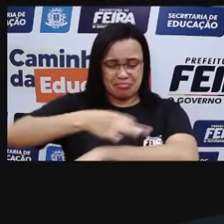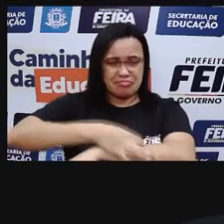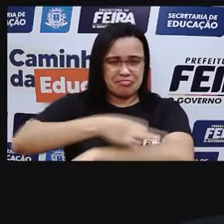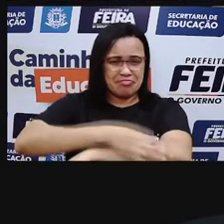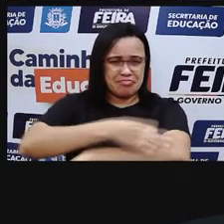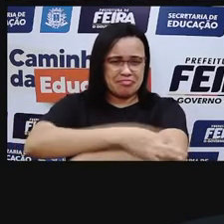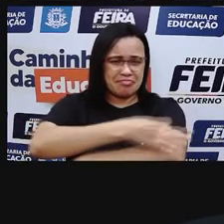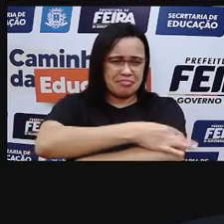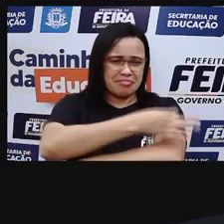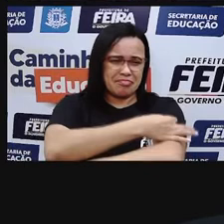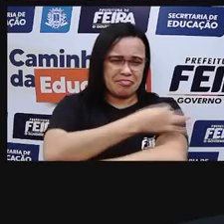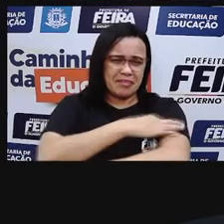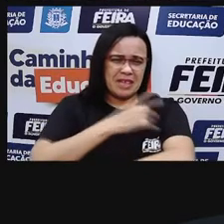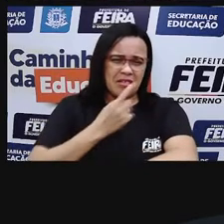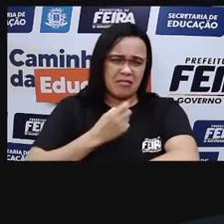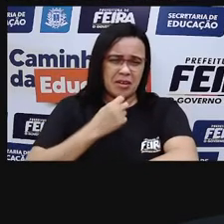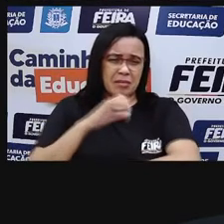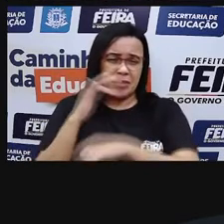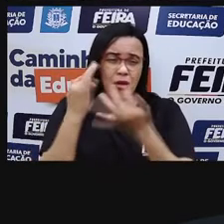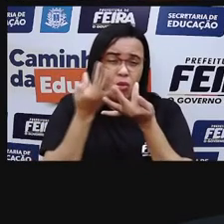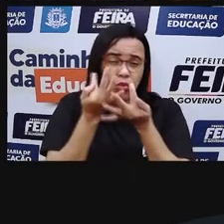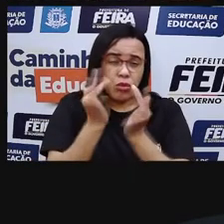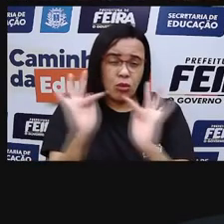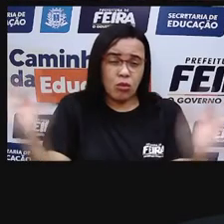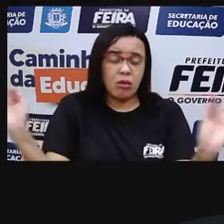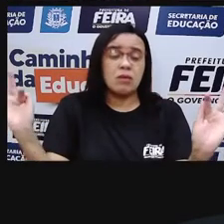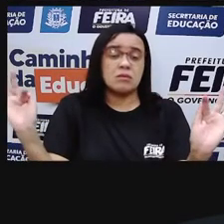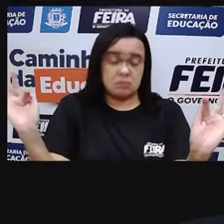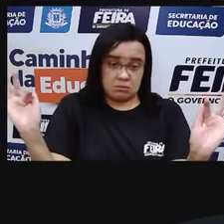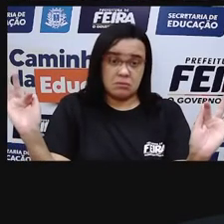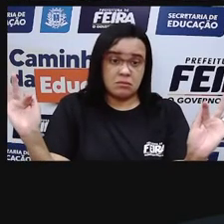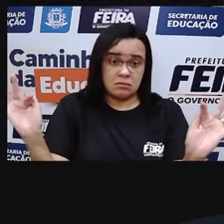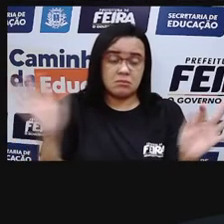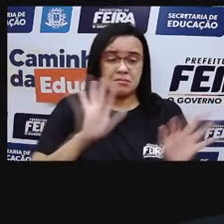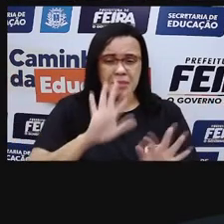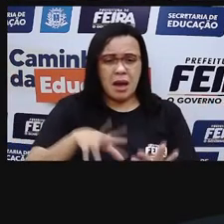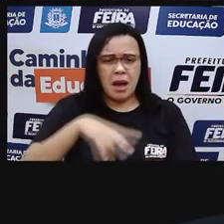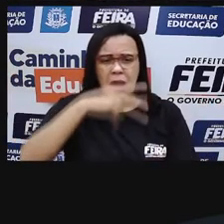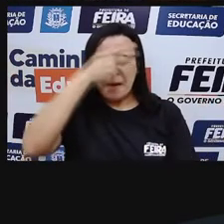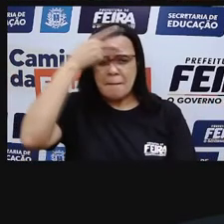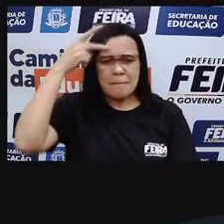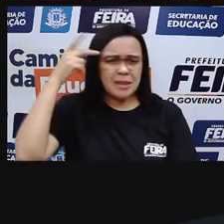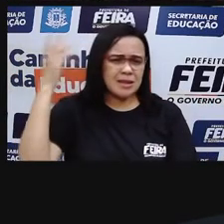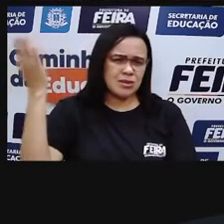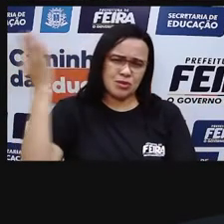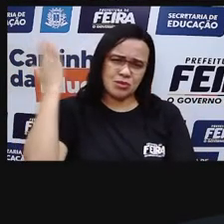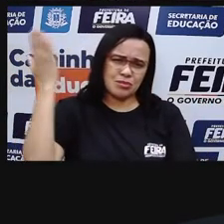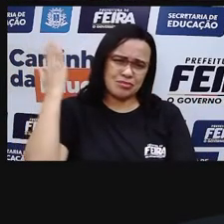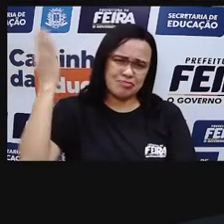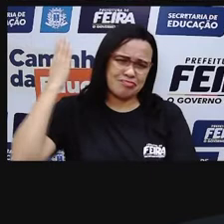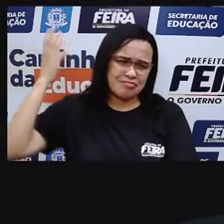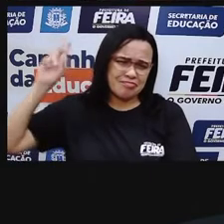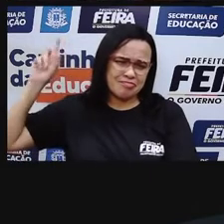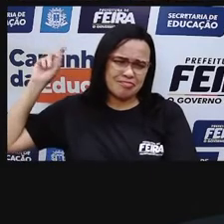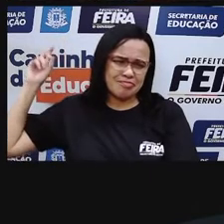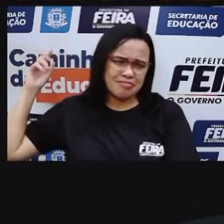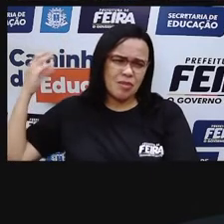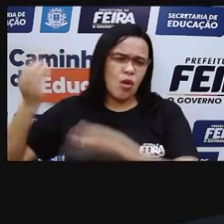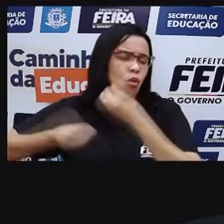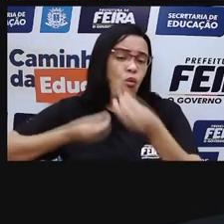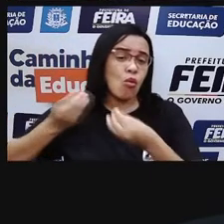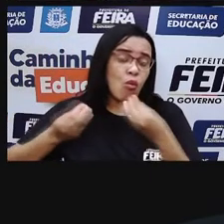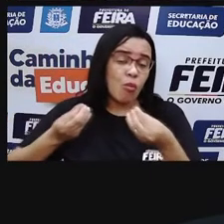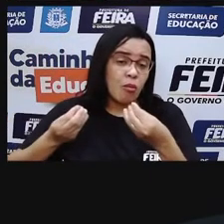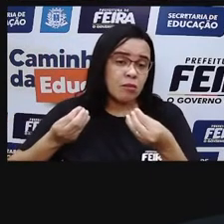E essas feridas, né? O que as pessoas faziam nessa China antiga, que era uma técnica popular, né, do